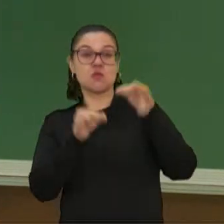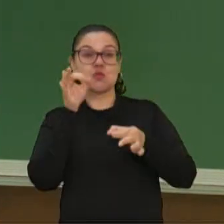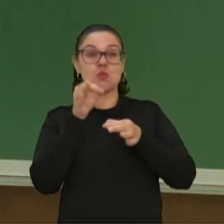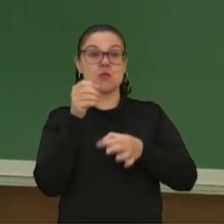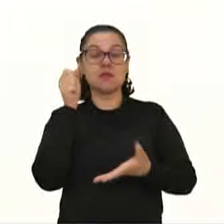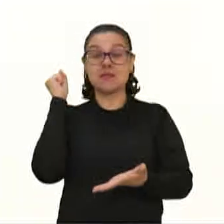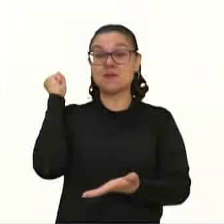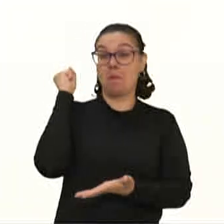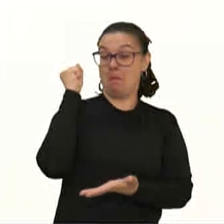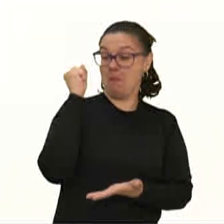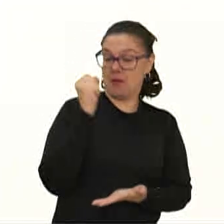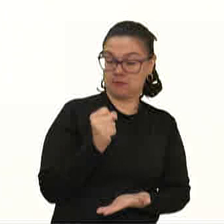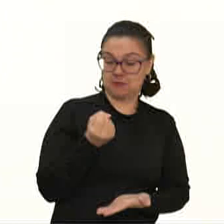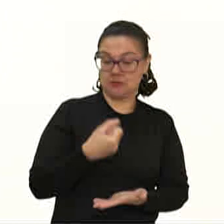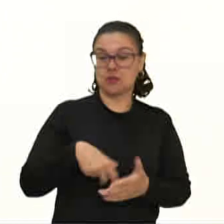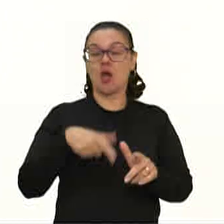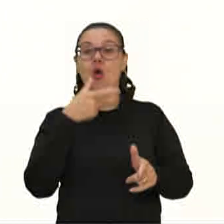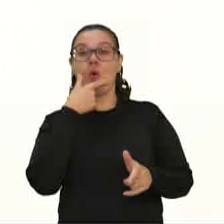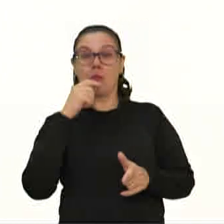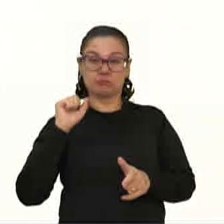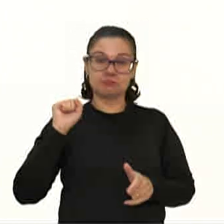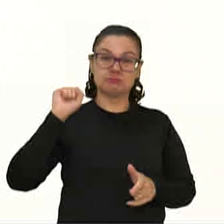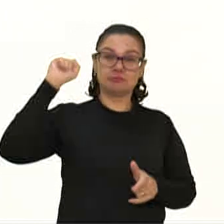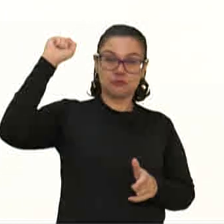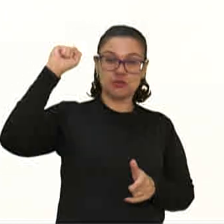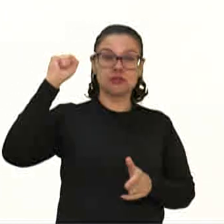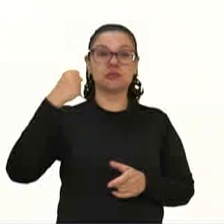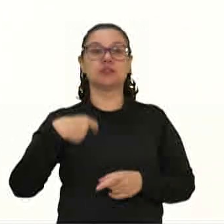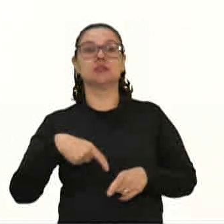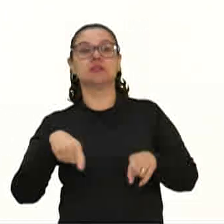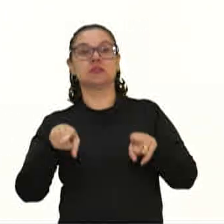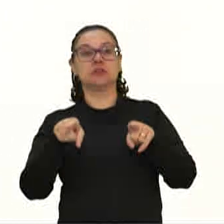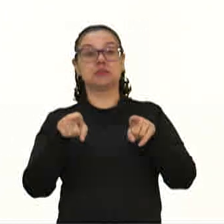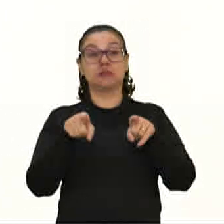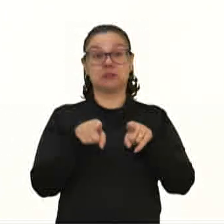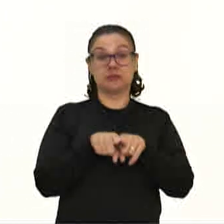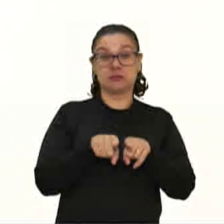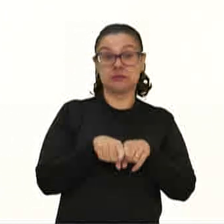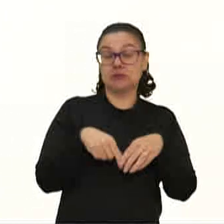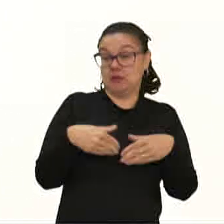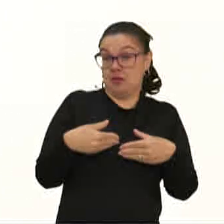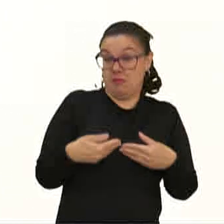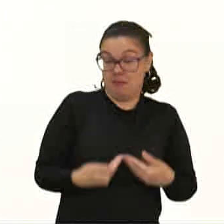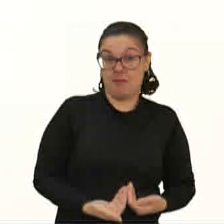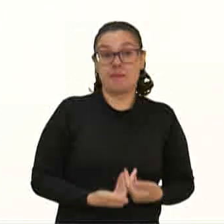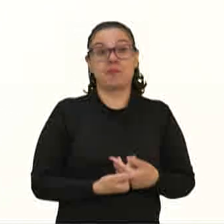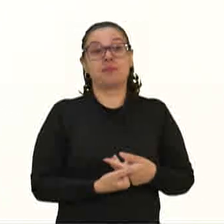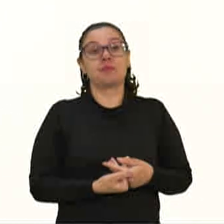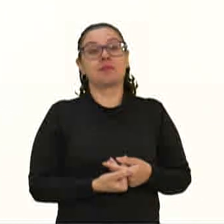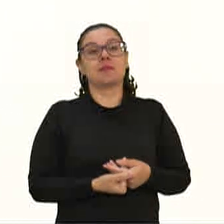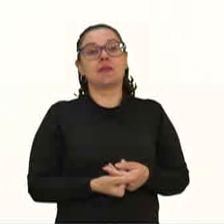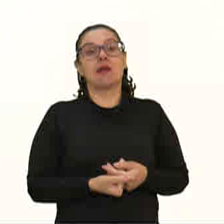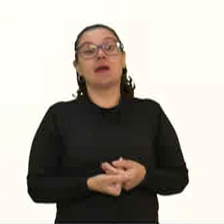condenaram injustamente o Tiradentes, o senhor Joaquim José da Silva Xavier,